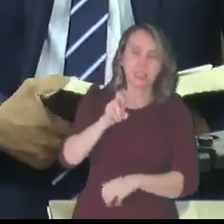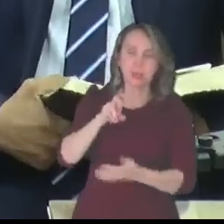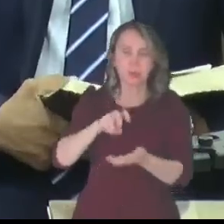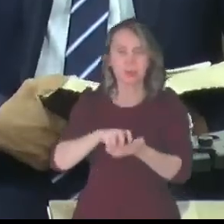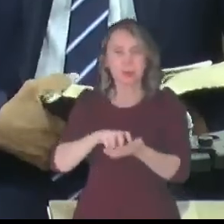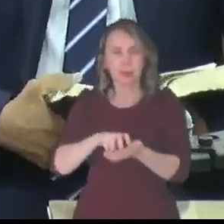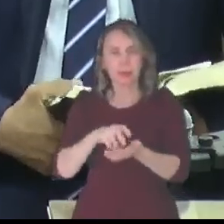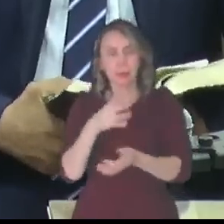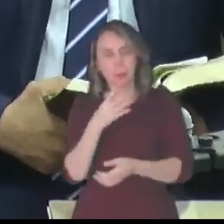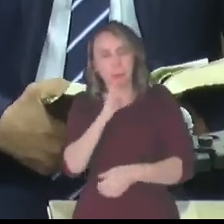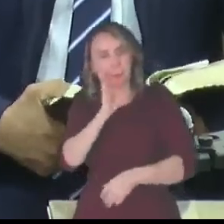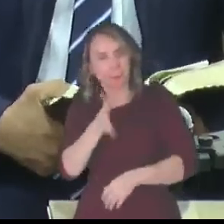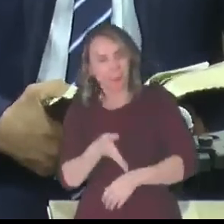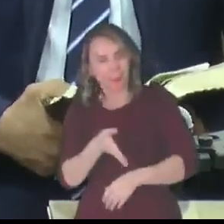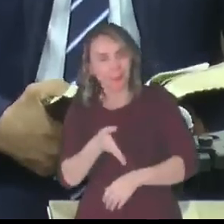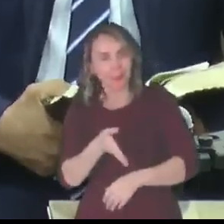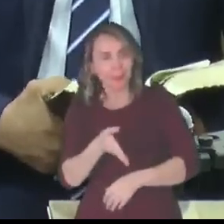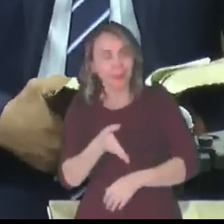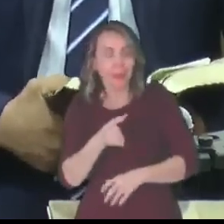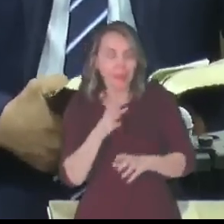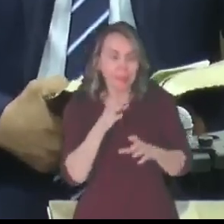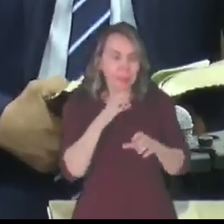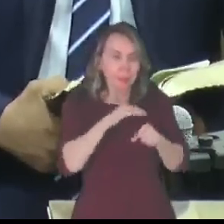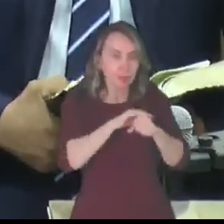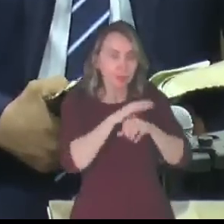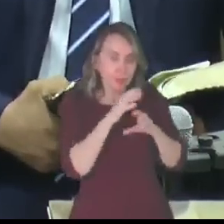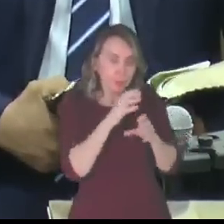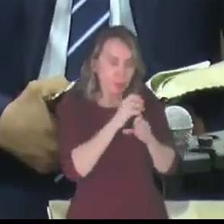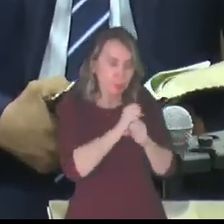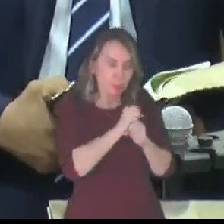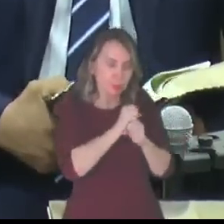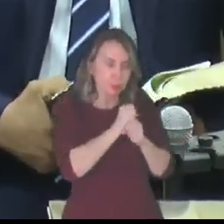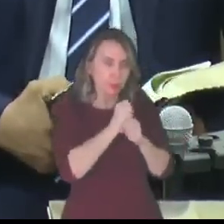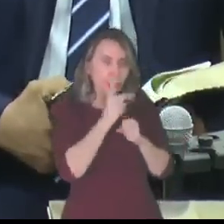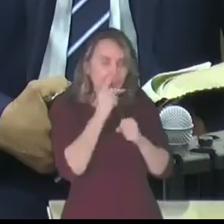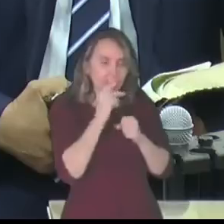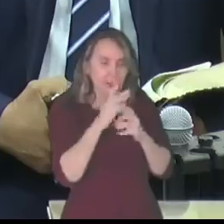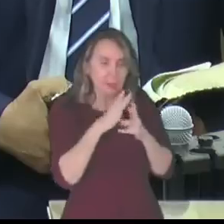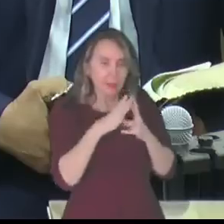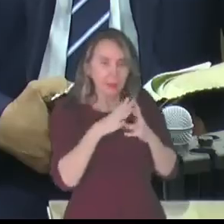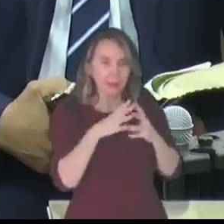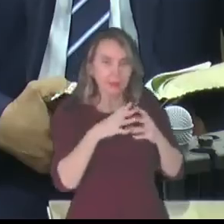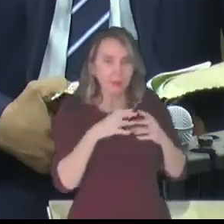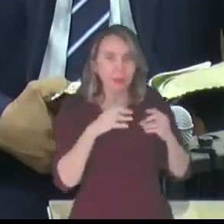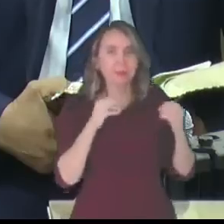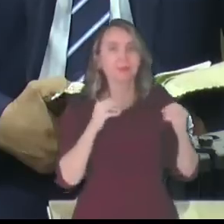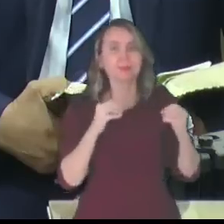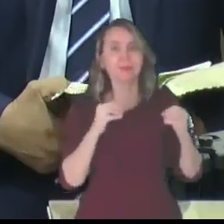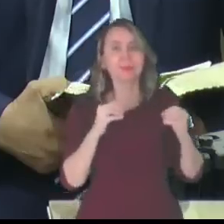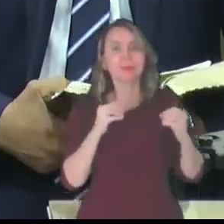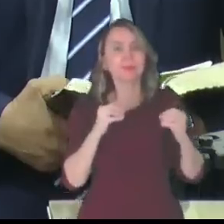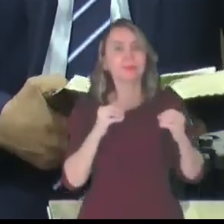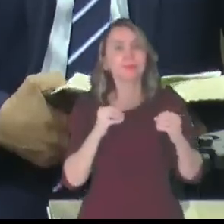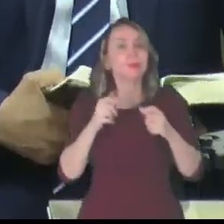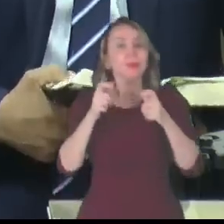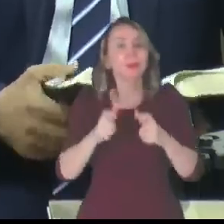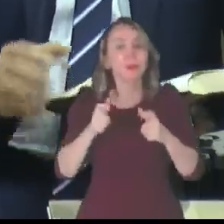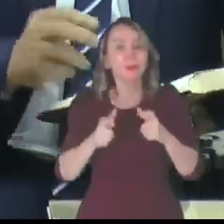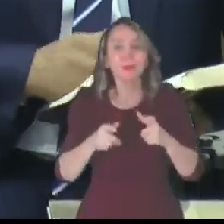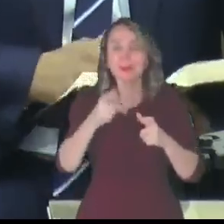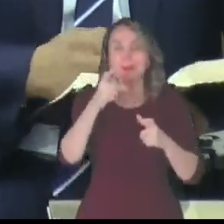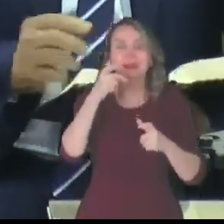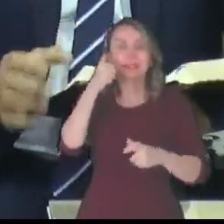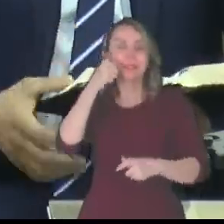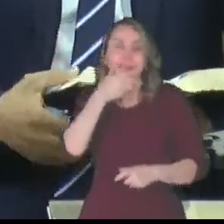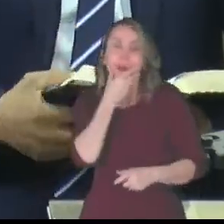e as sombras da noite estão indo que estão fugindo O que era que ele disse que iria para onde ele iria para